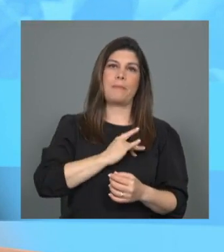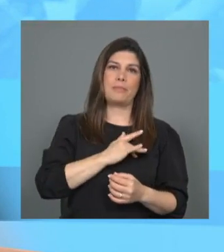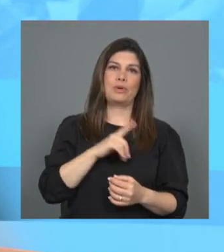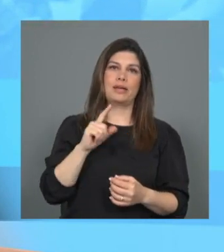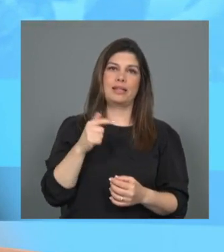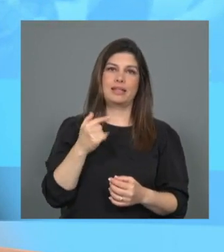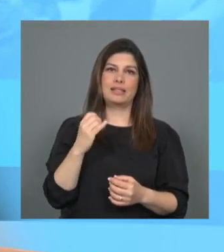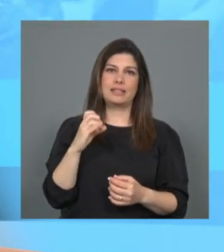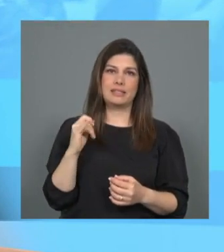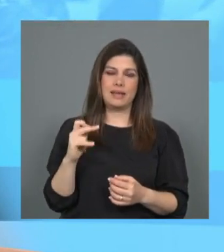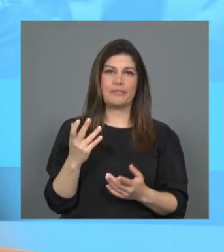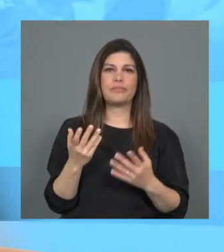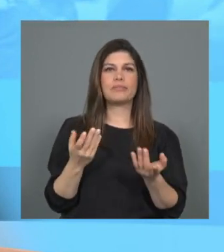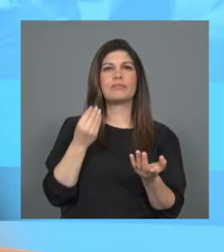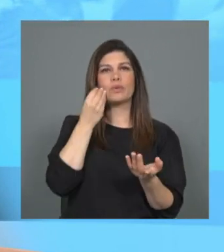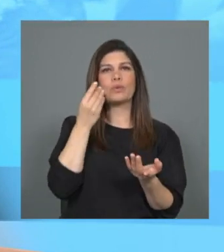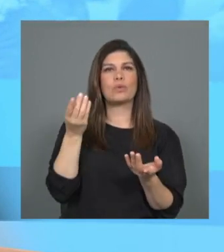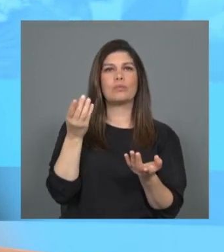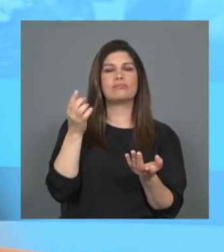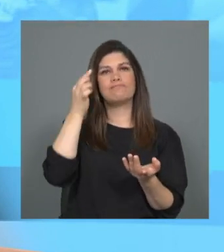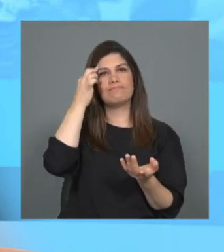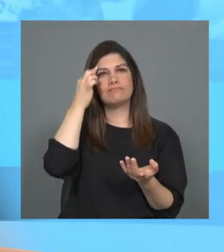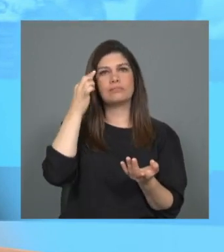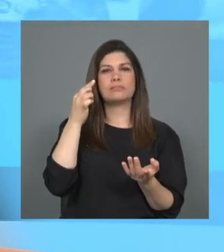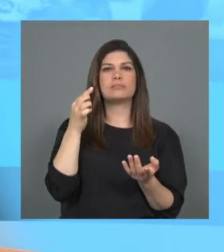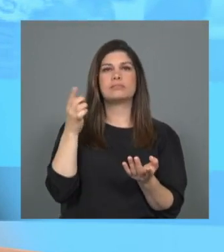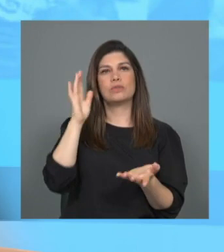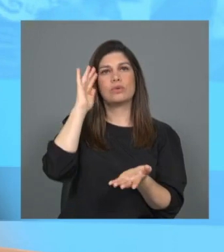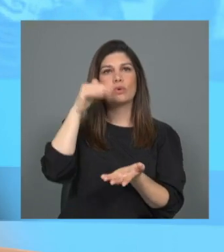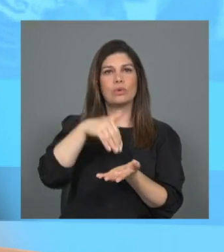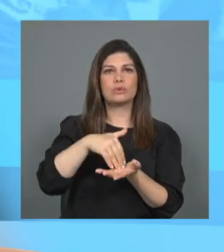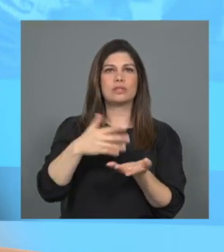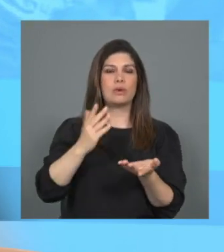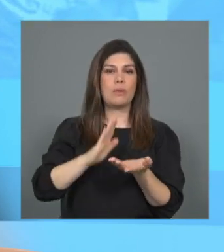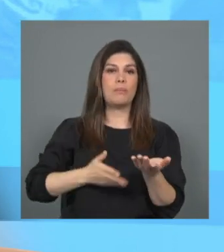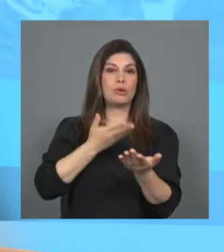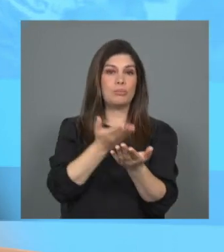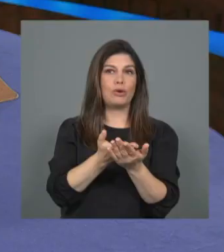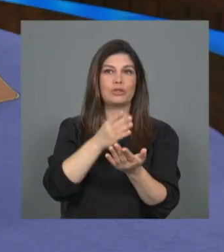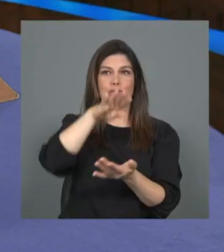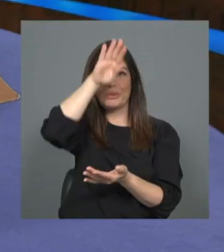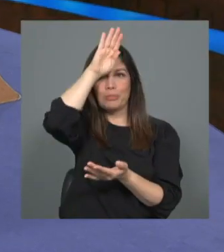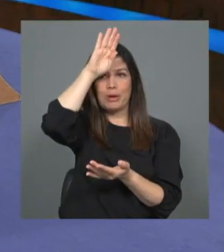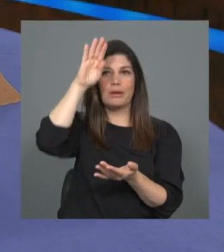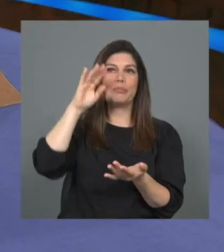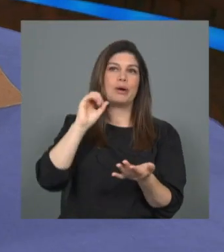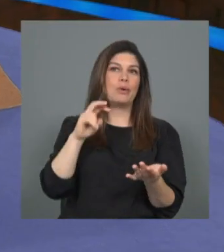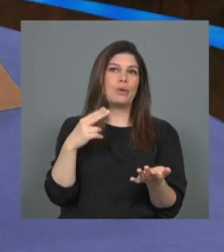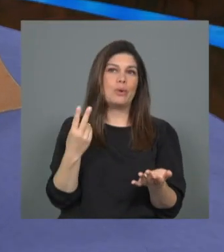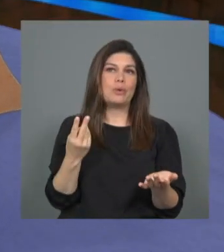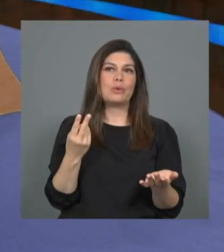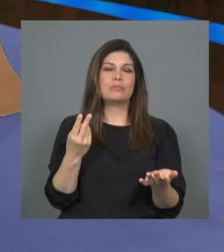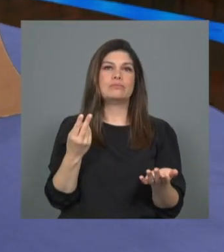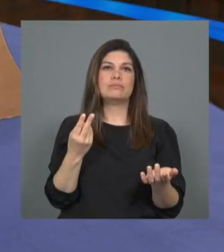Enfim, que percepção também resultou daí de a conclusão de uma proposta do Papa ou o relançamento